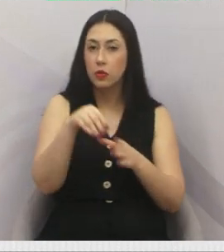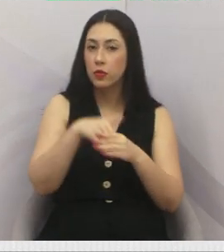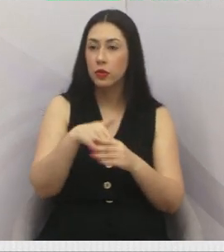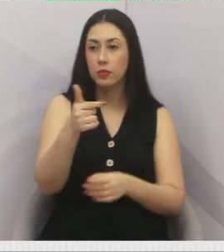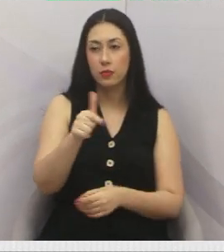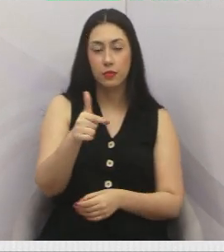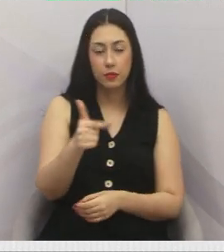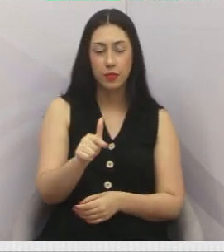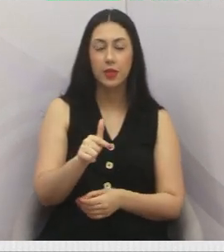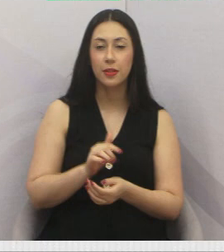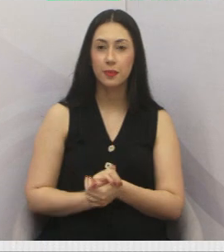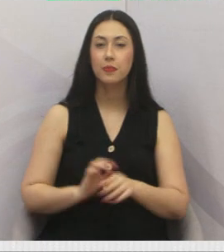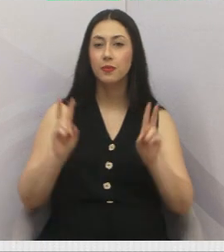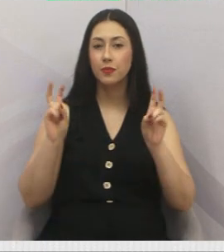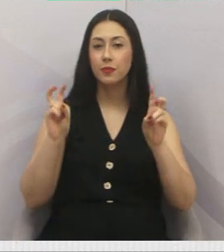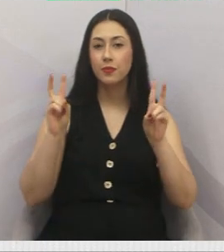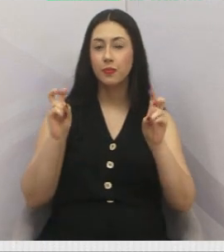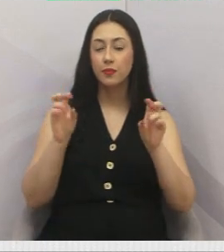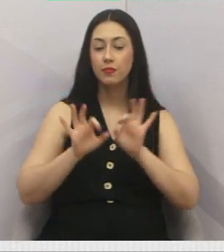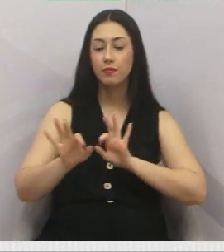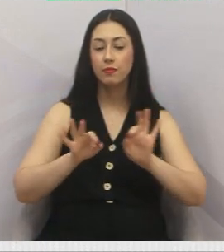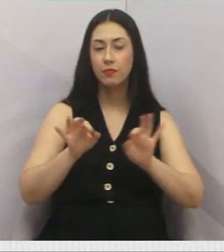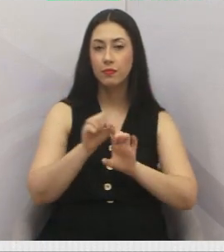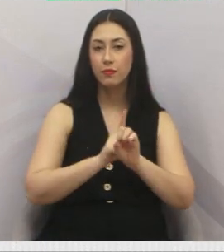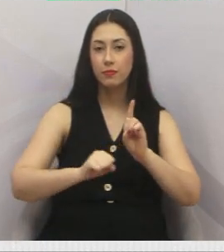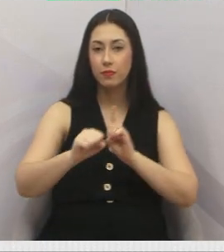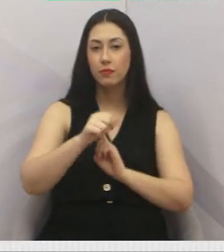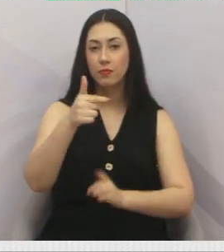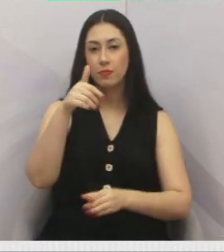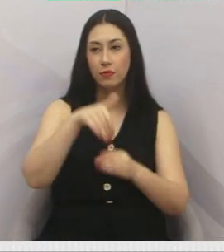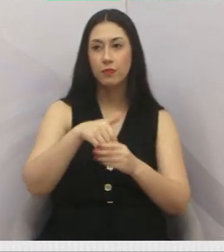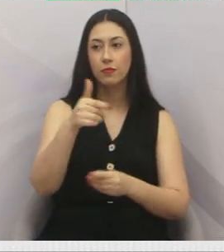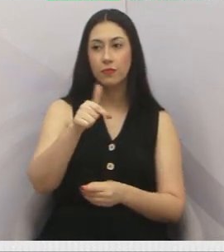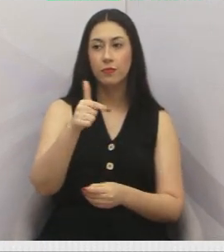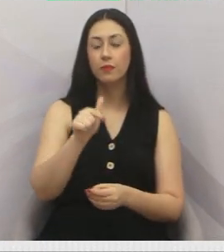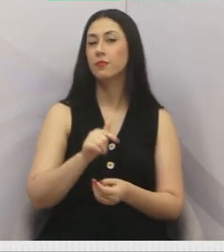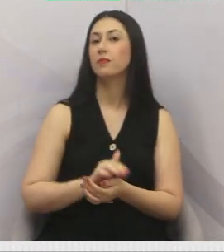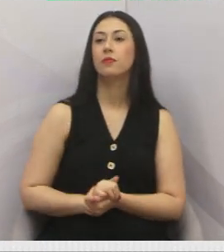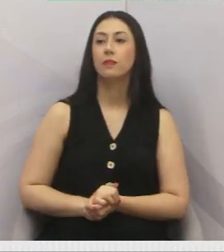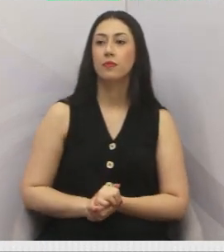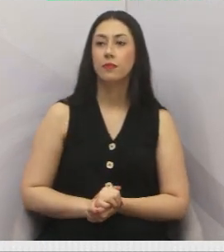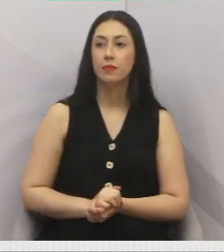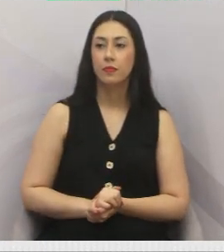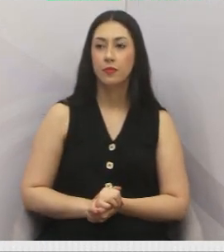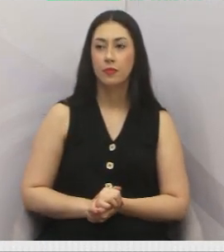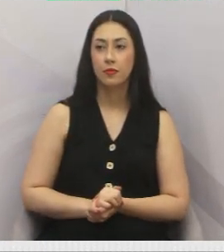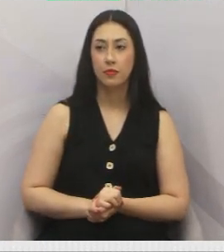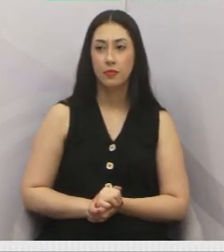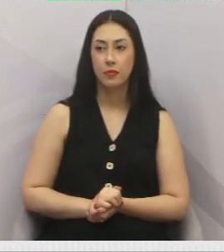branco. Segmento organização da sociedade civil, voto em branco. Próximo voto.